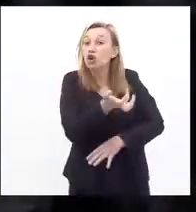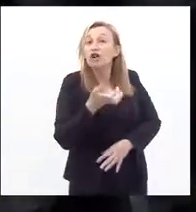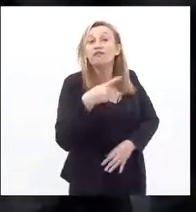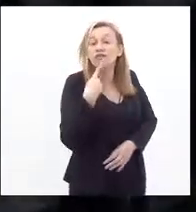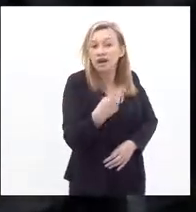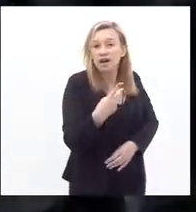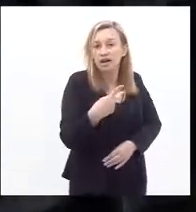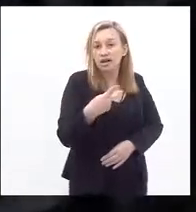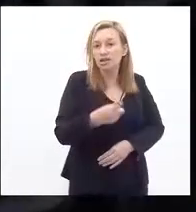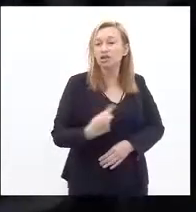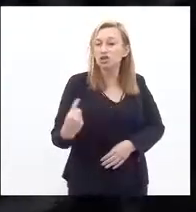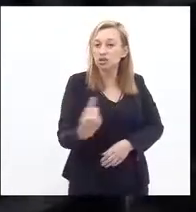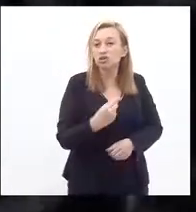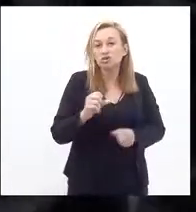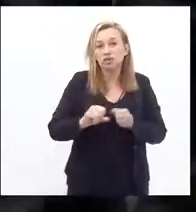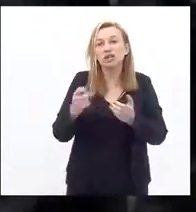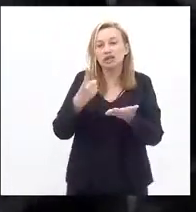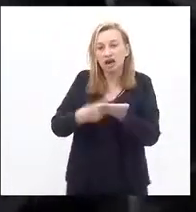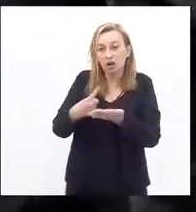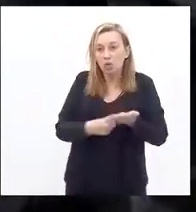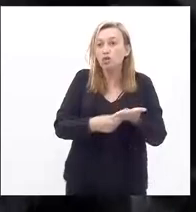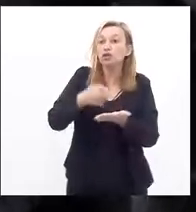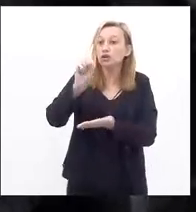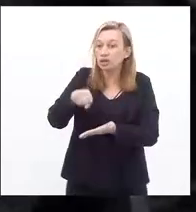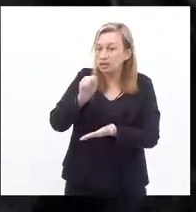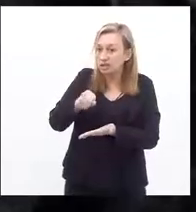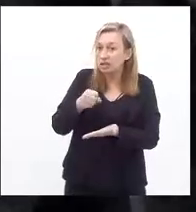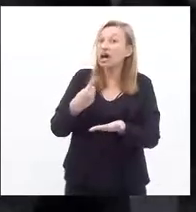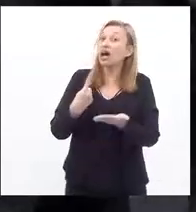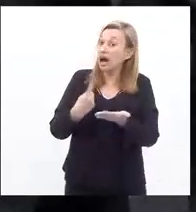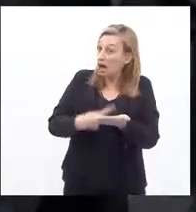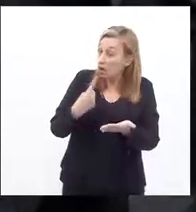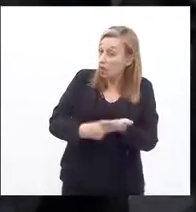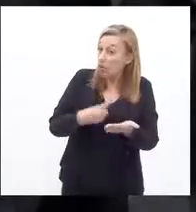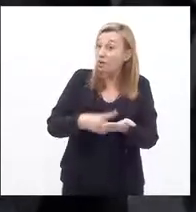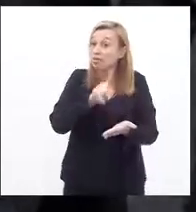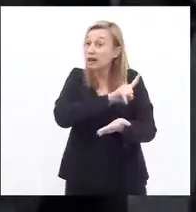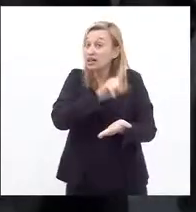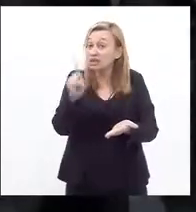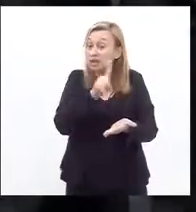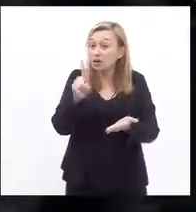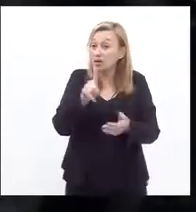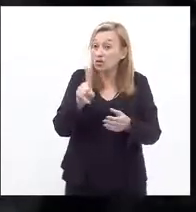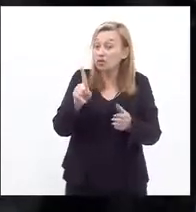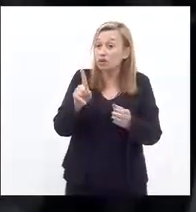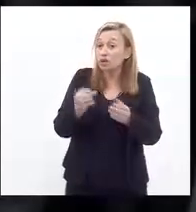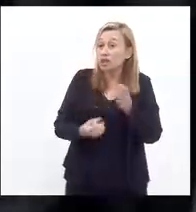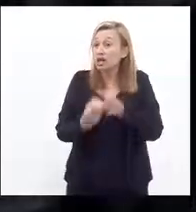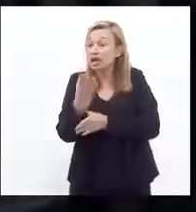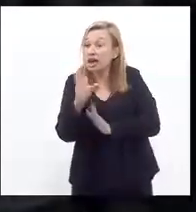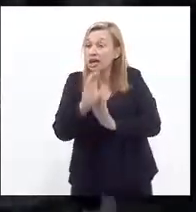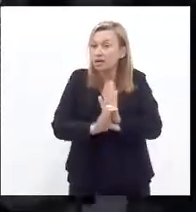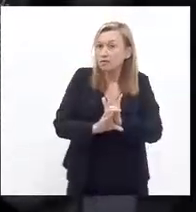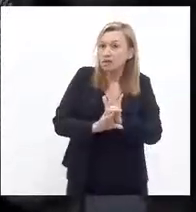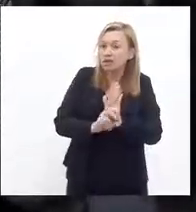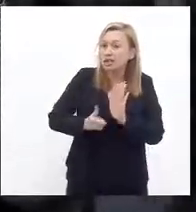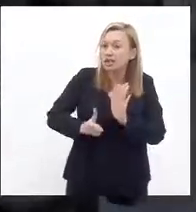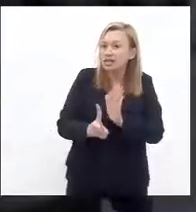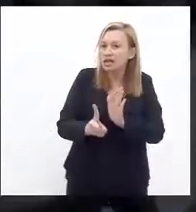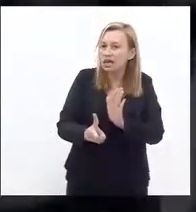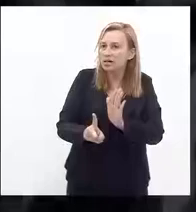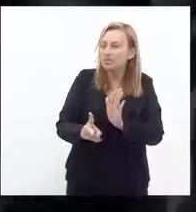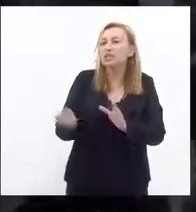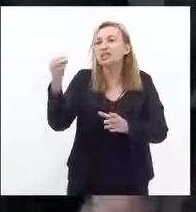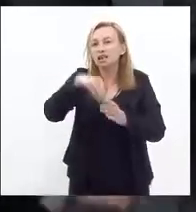dizer que nós fizemos Acordo sim o acordo foi para não fazer destaque sempre foi